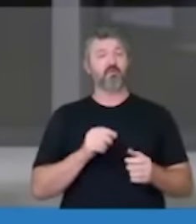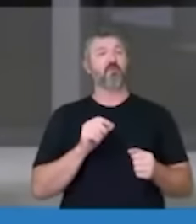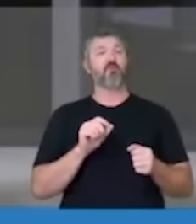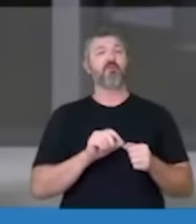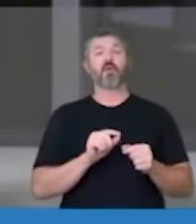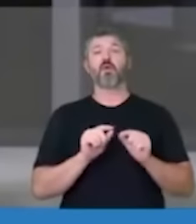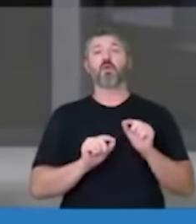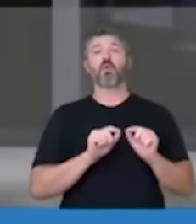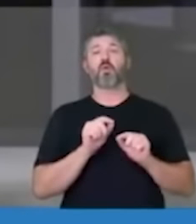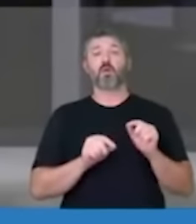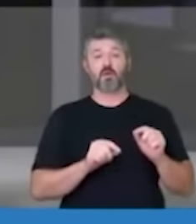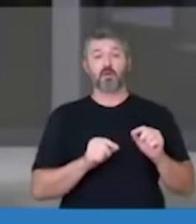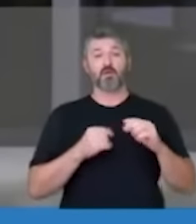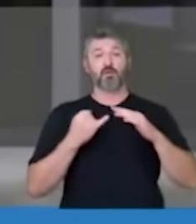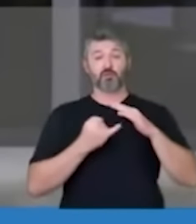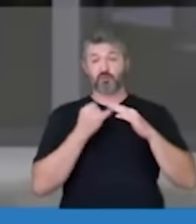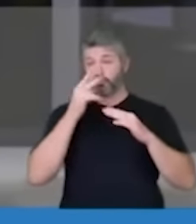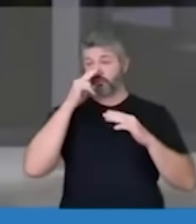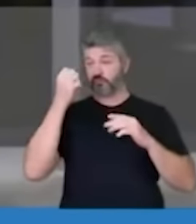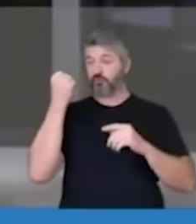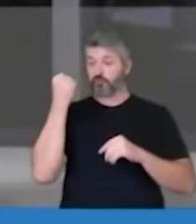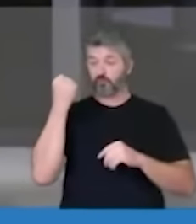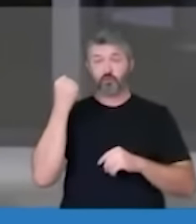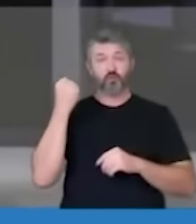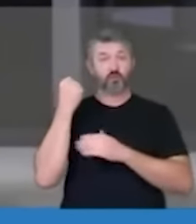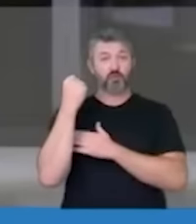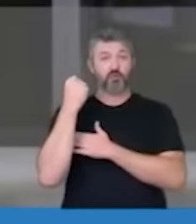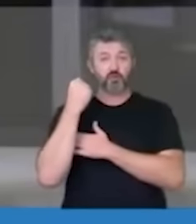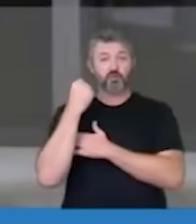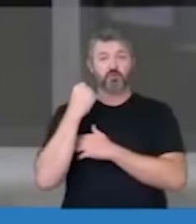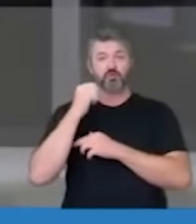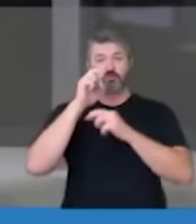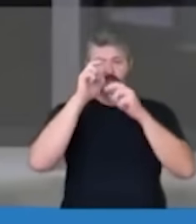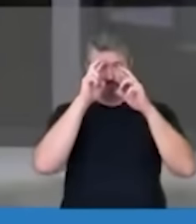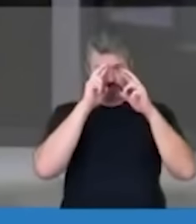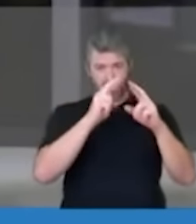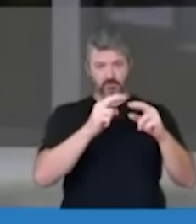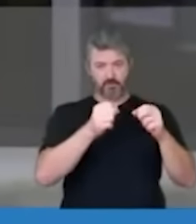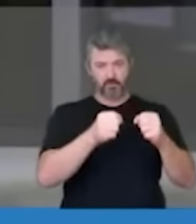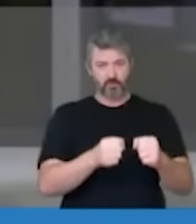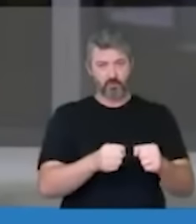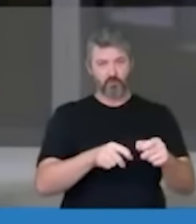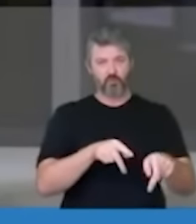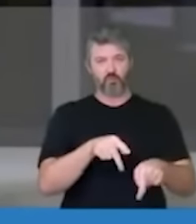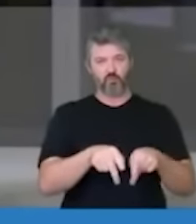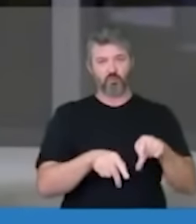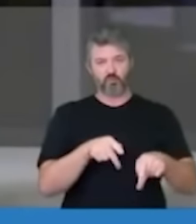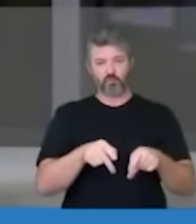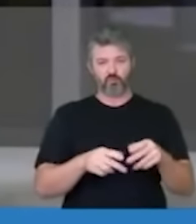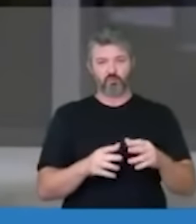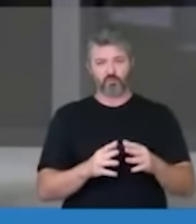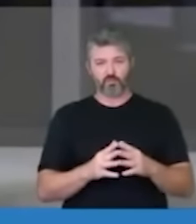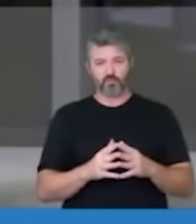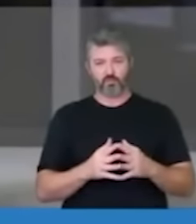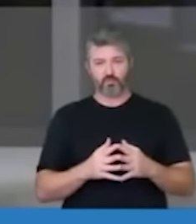com instituições fortes e com respeito à soberania popular.